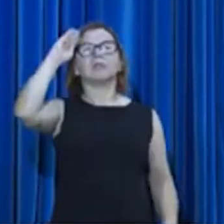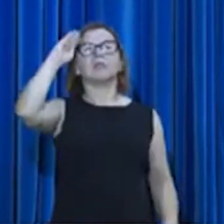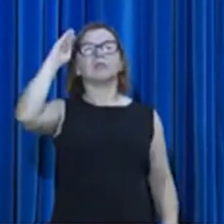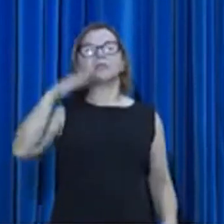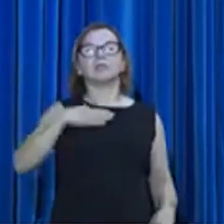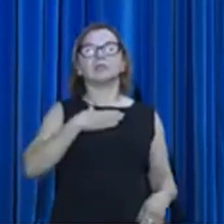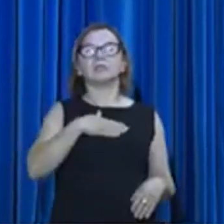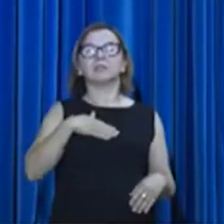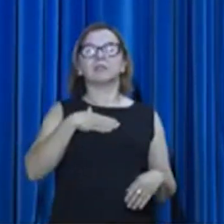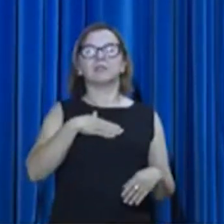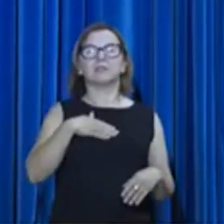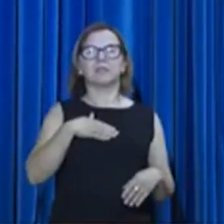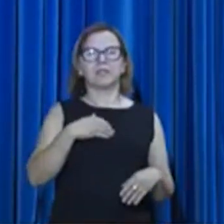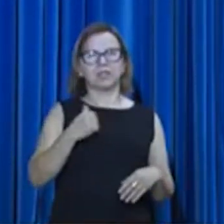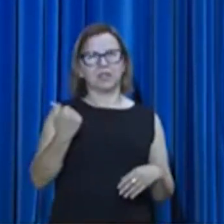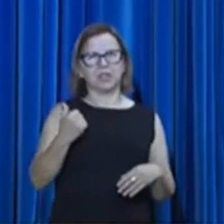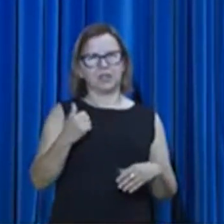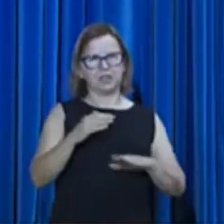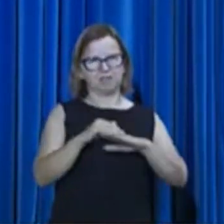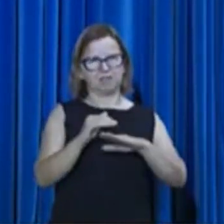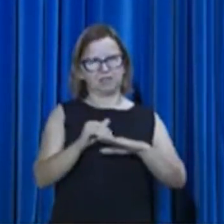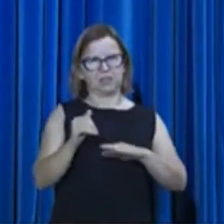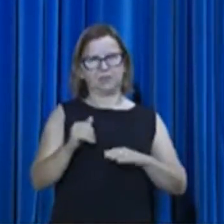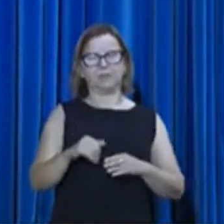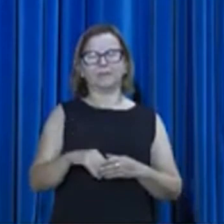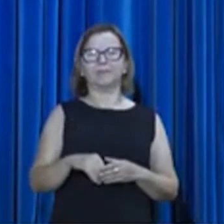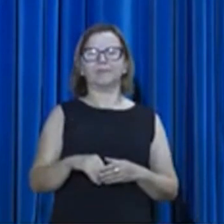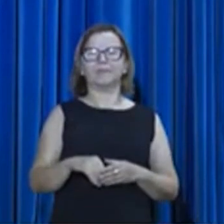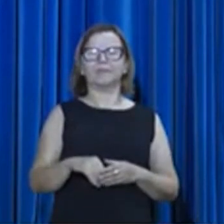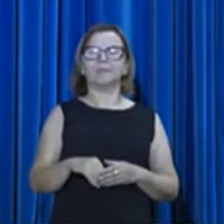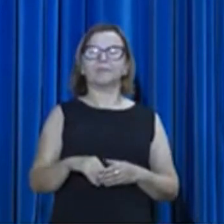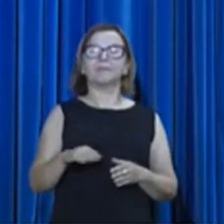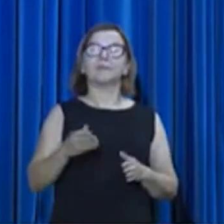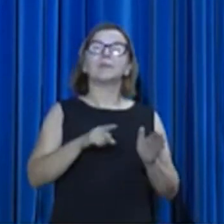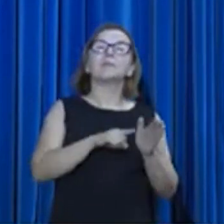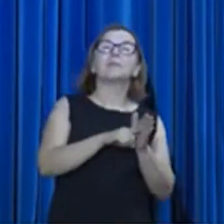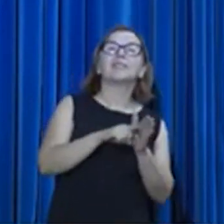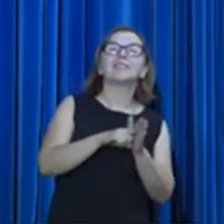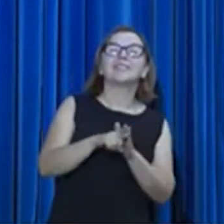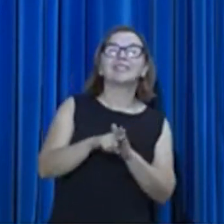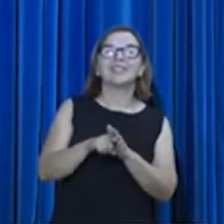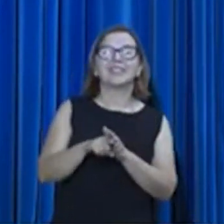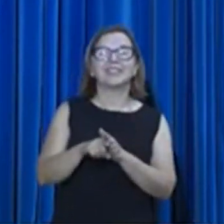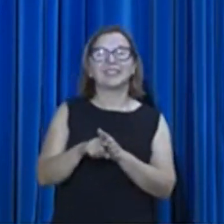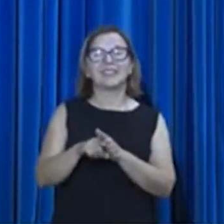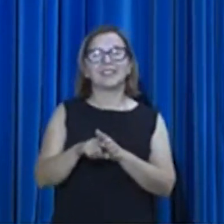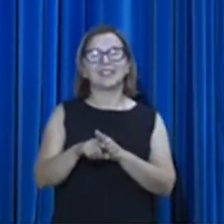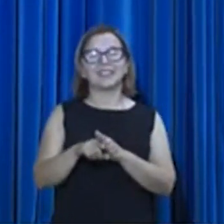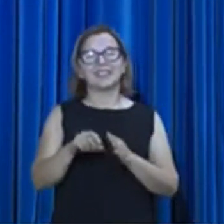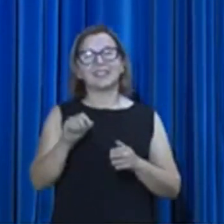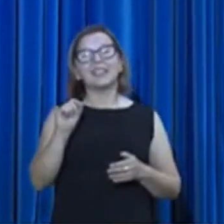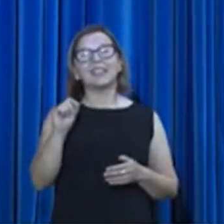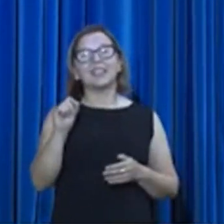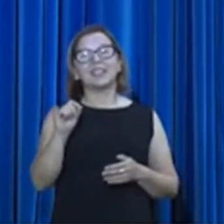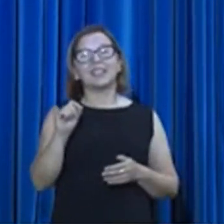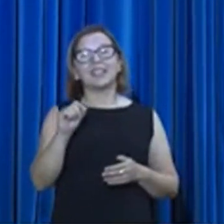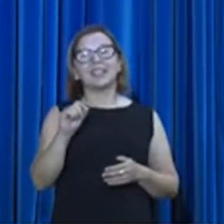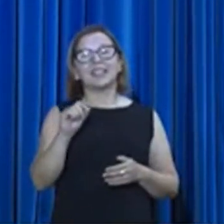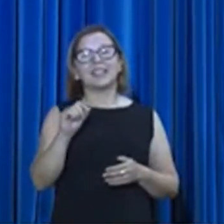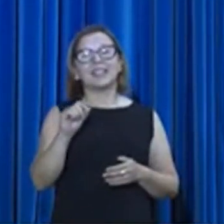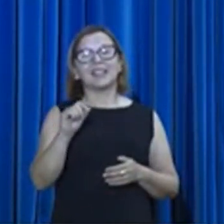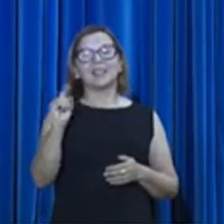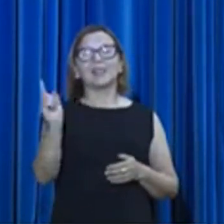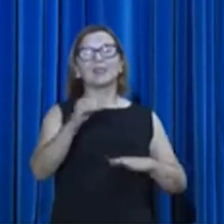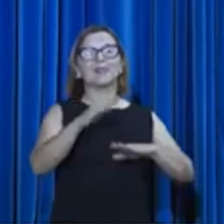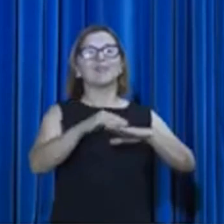que o arregimentou, não é isso? E a pergunta é, quem tem arregimentado nossas